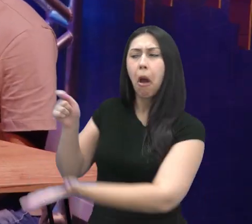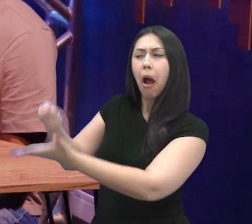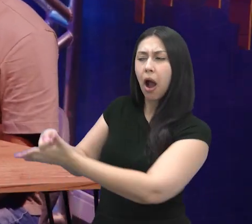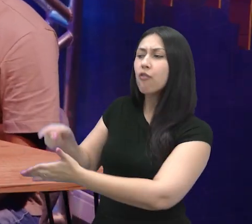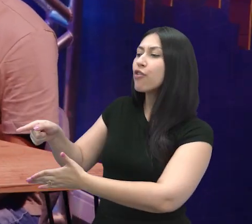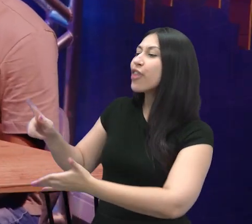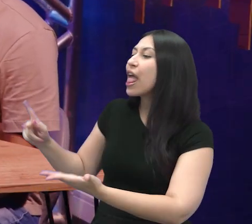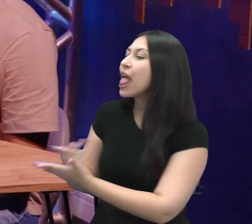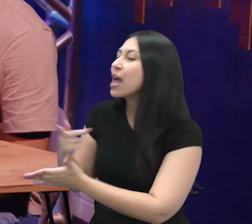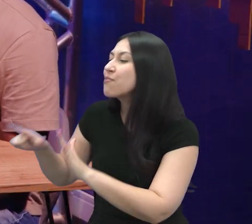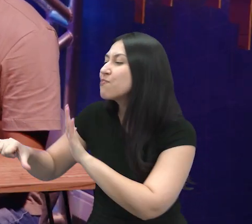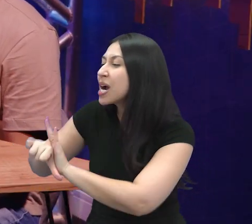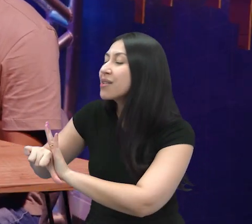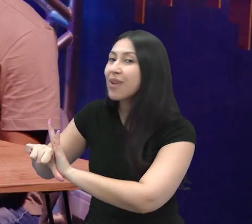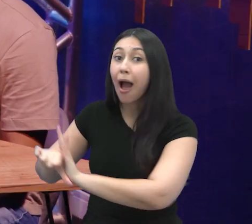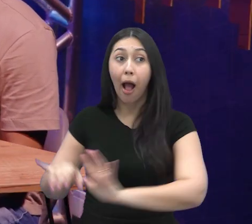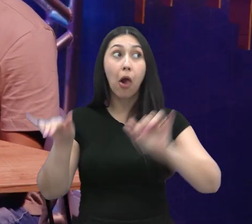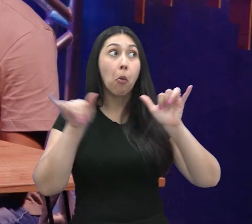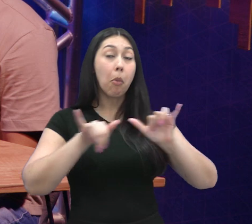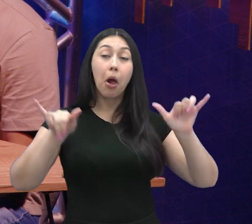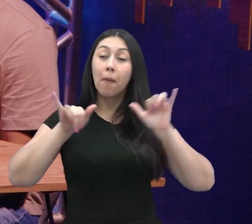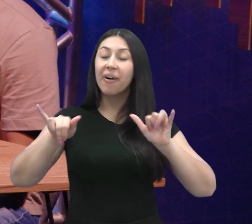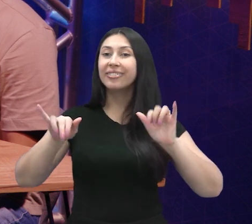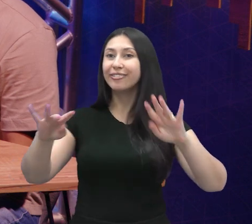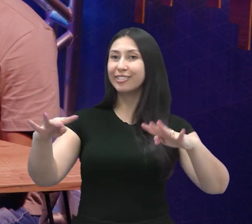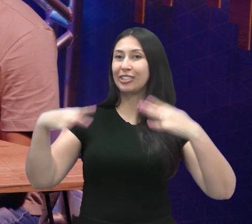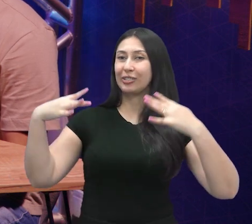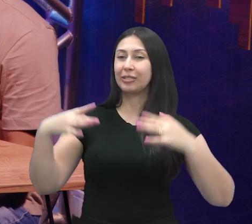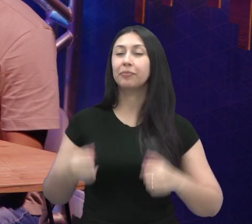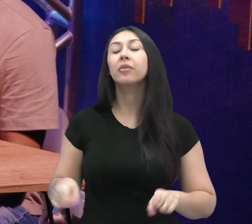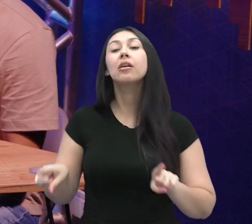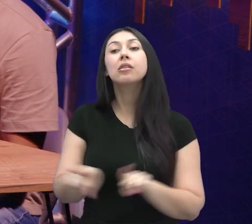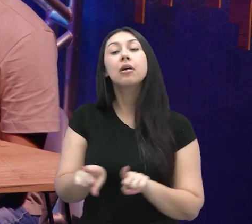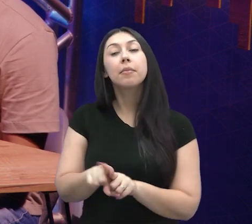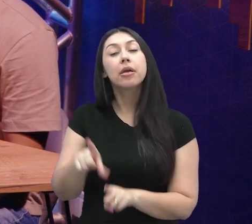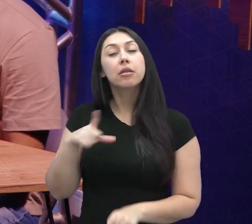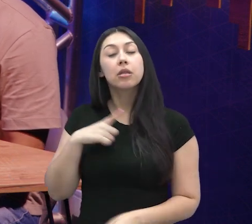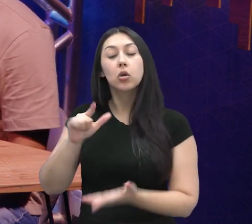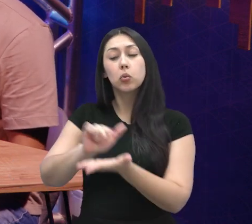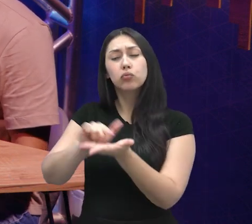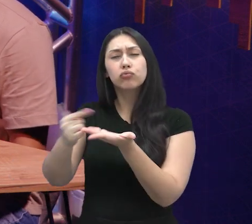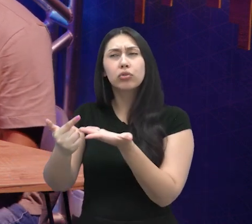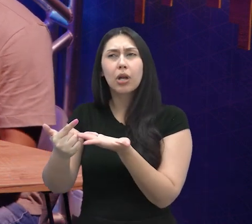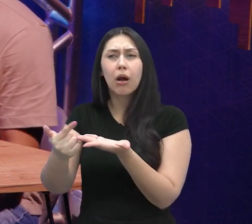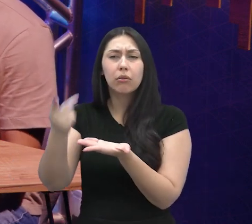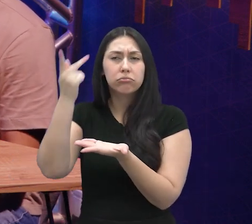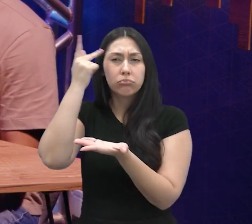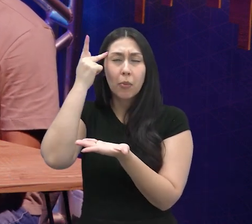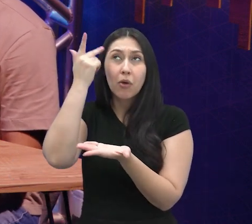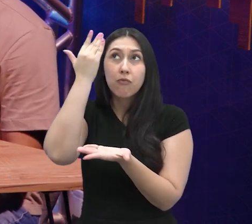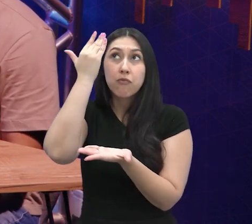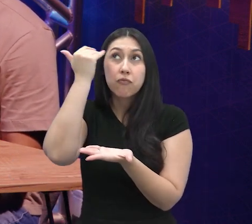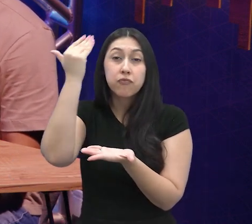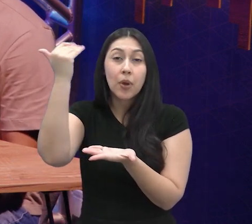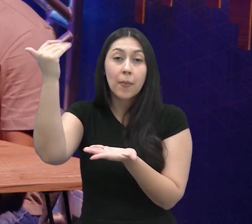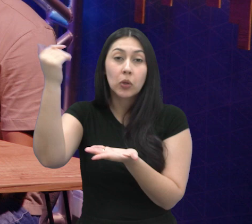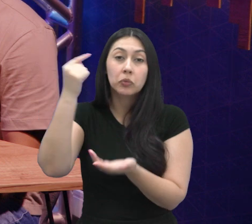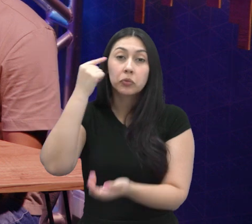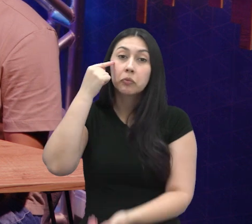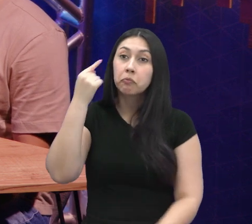tinha audiência pra caramba. A gente tem também um jornal famoso de São Paulo, que era